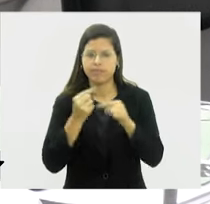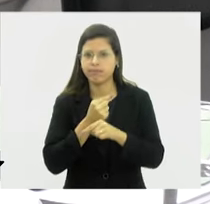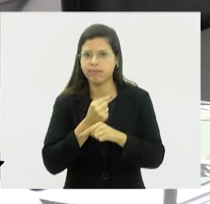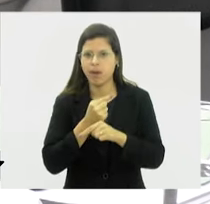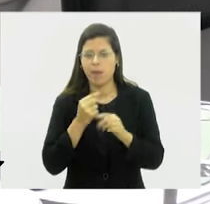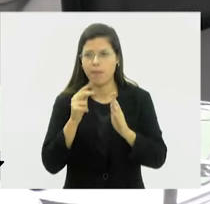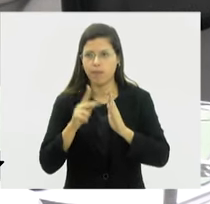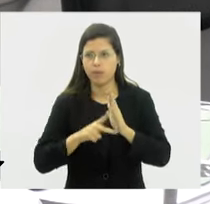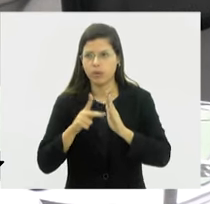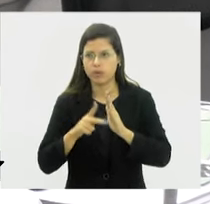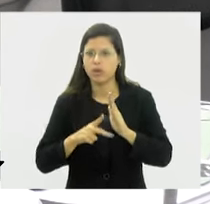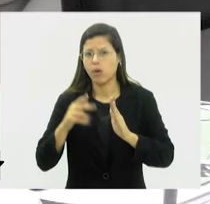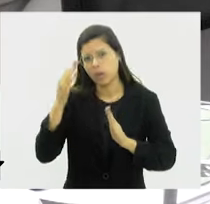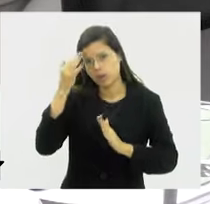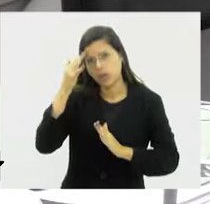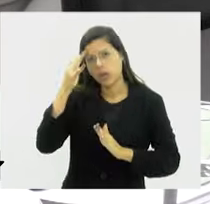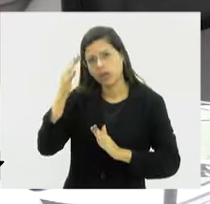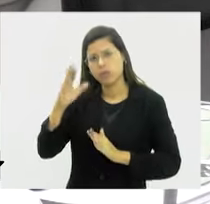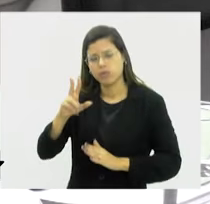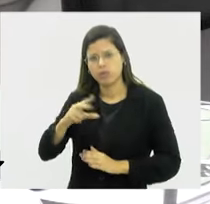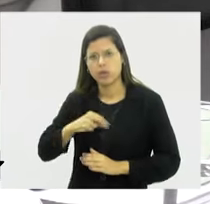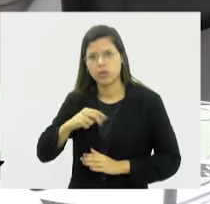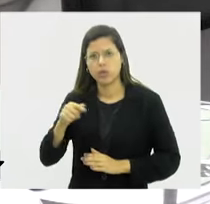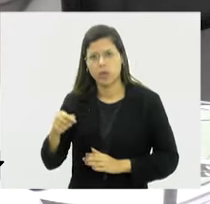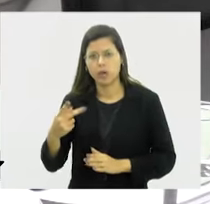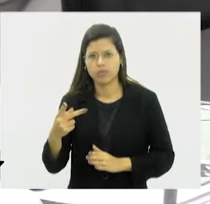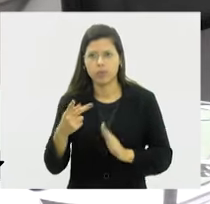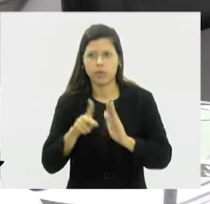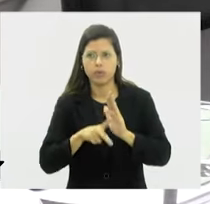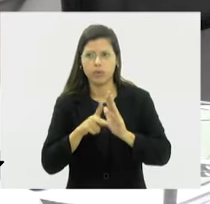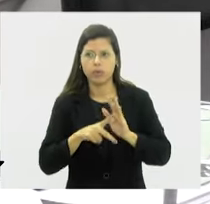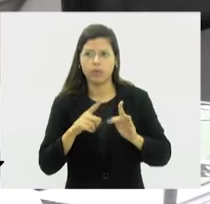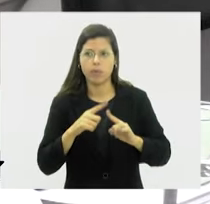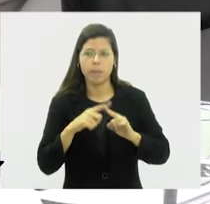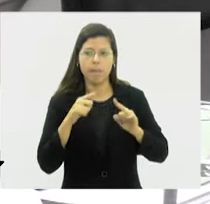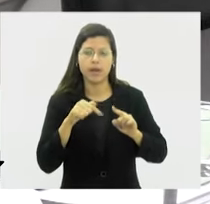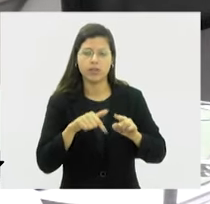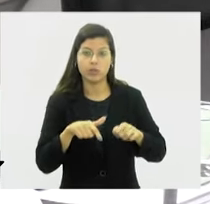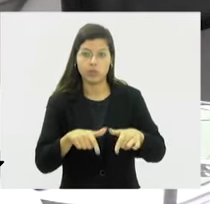meritório o propósito de Vossa Excelência, mas nos atestados de óbito,